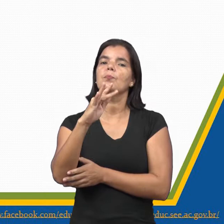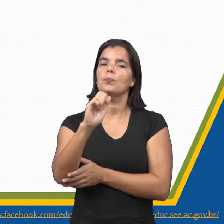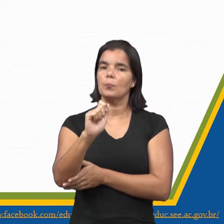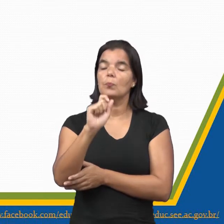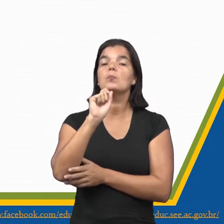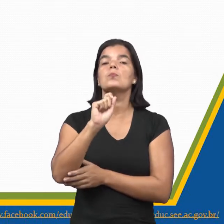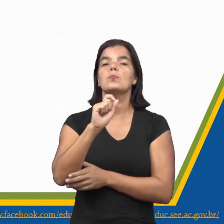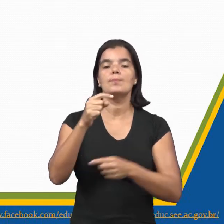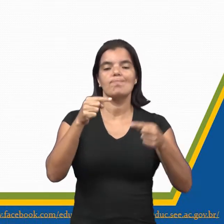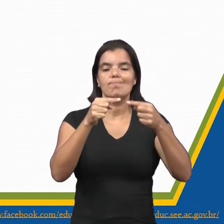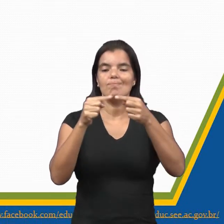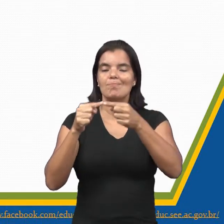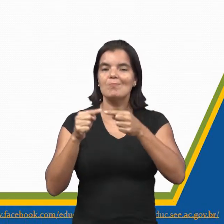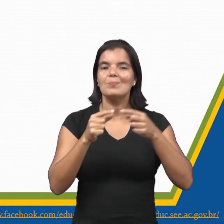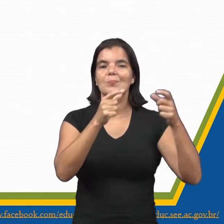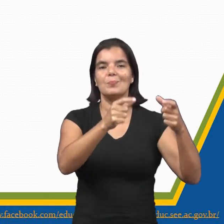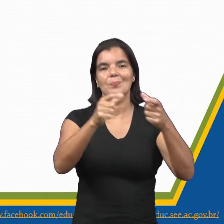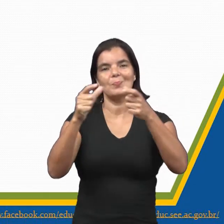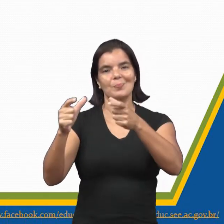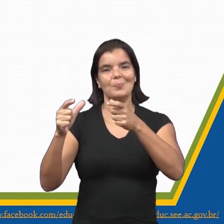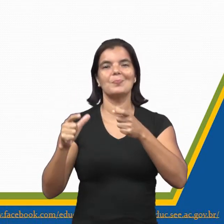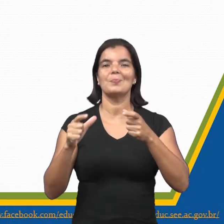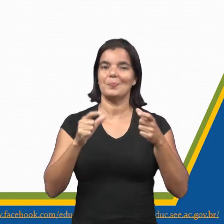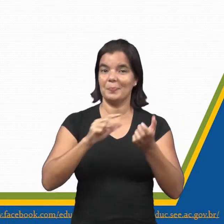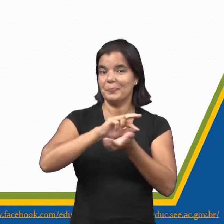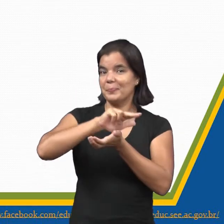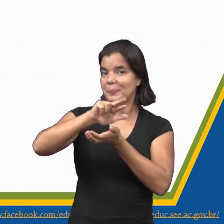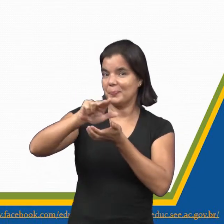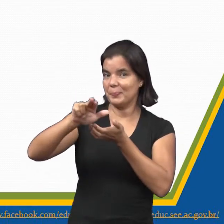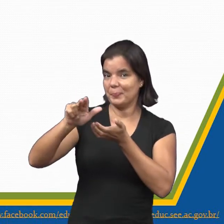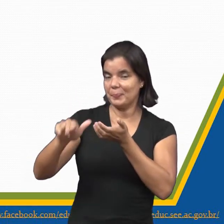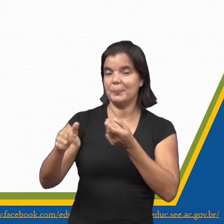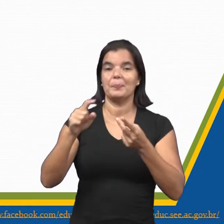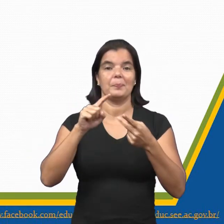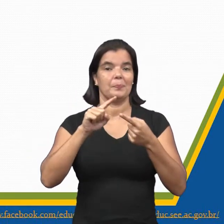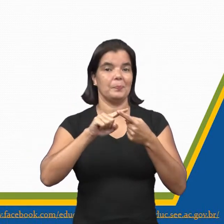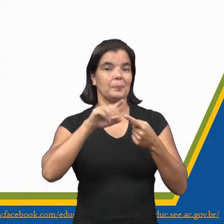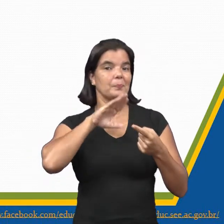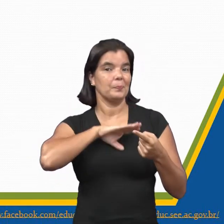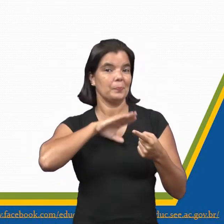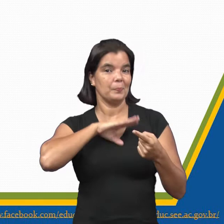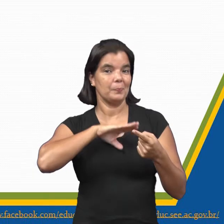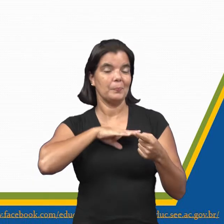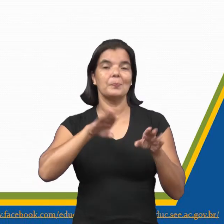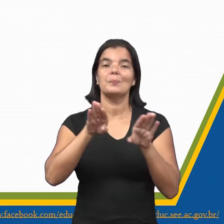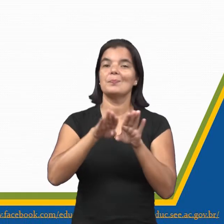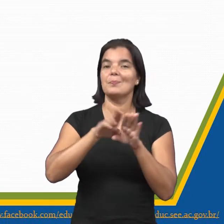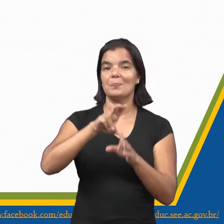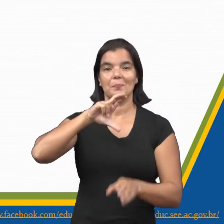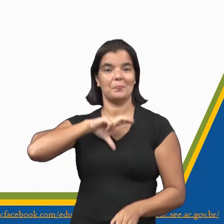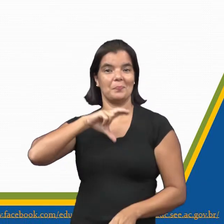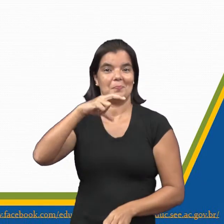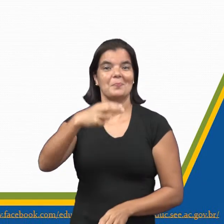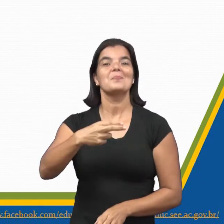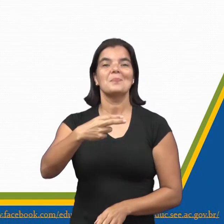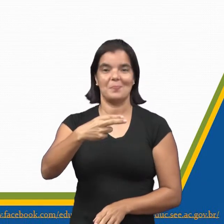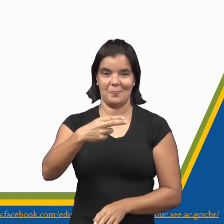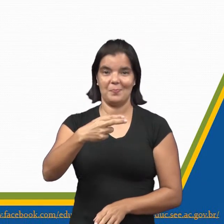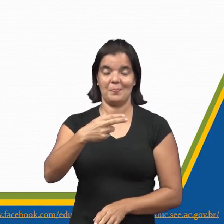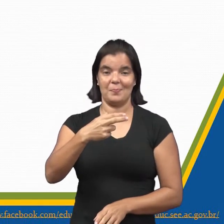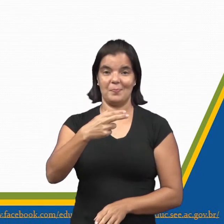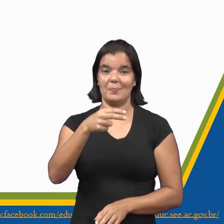com o local em que é desenvolvida, tal como as variações entre o português do Brasil e de Portugal, chamadas de